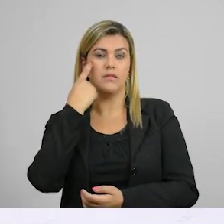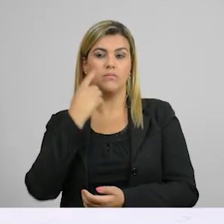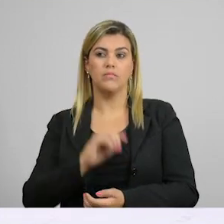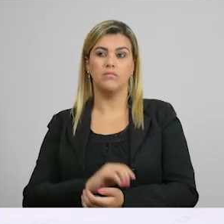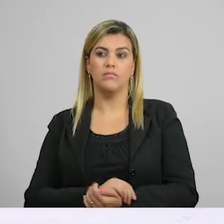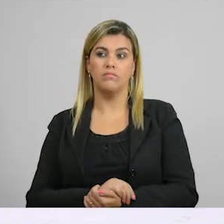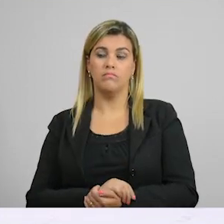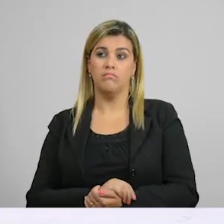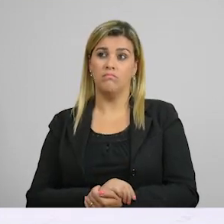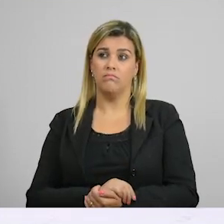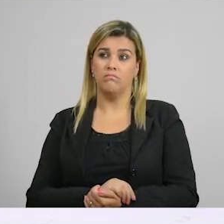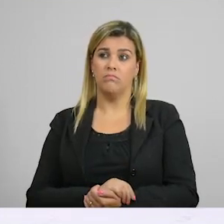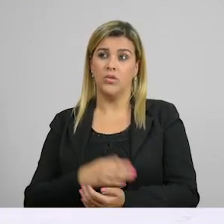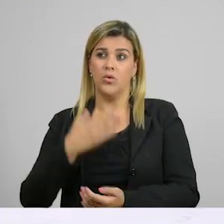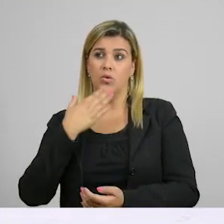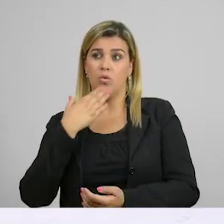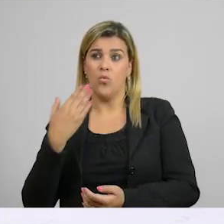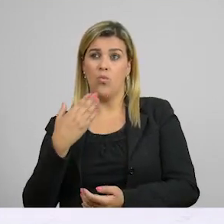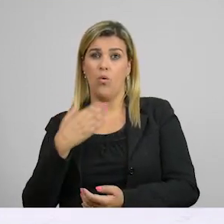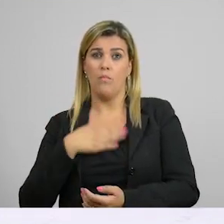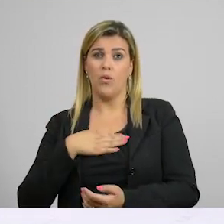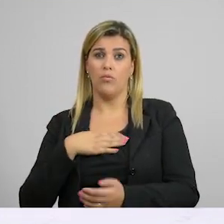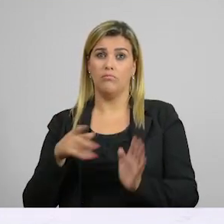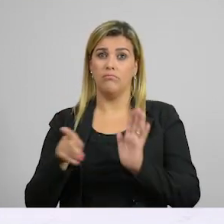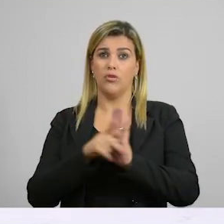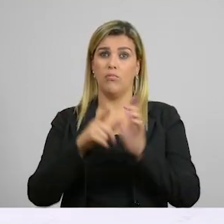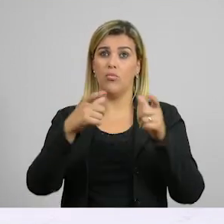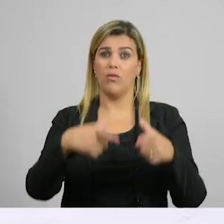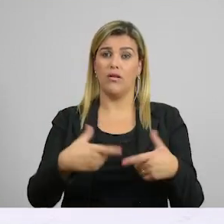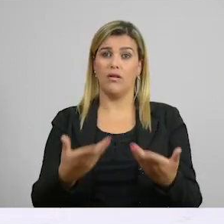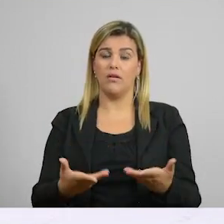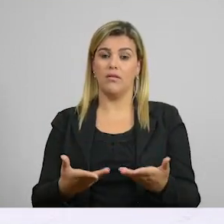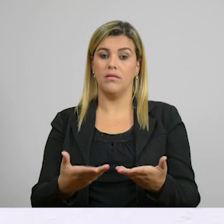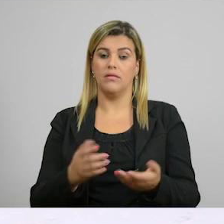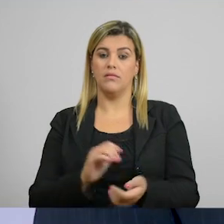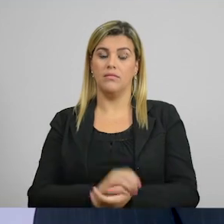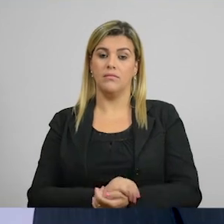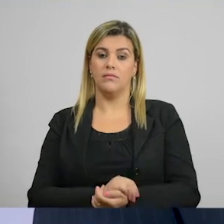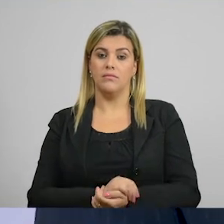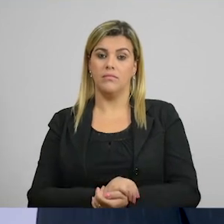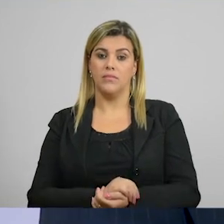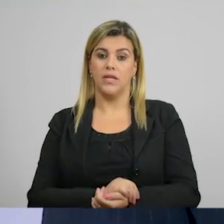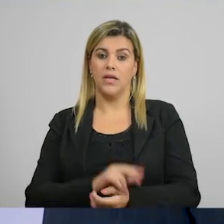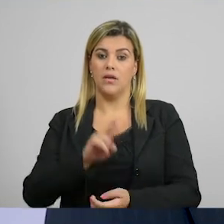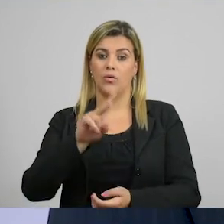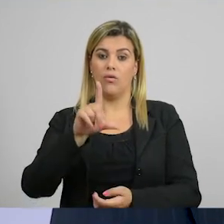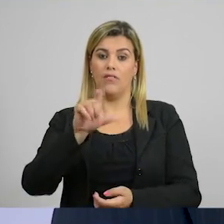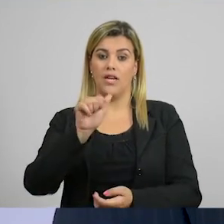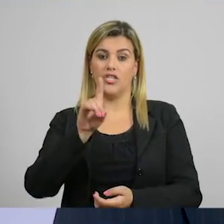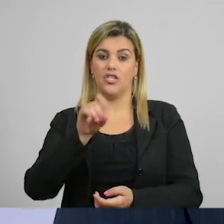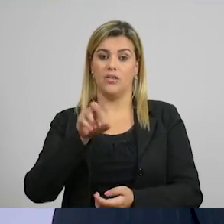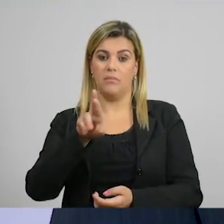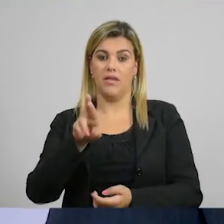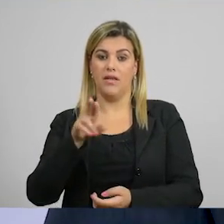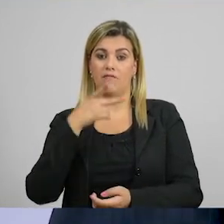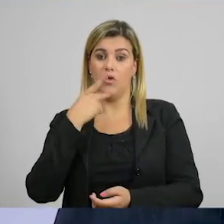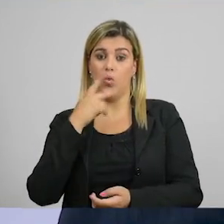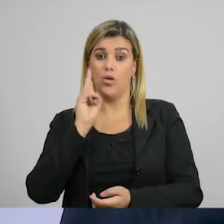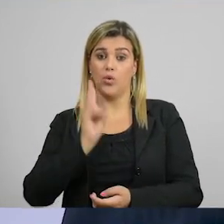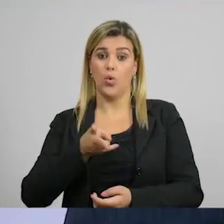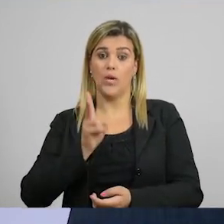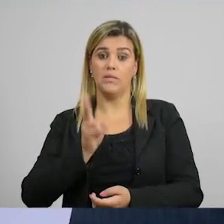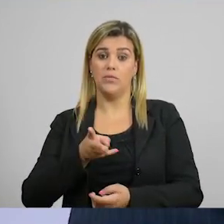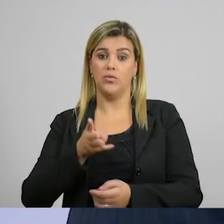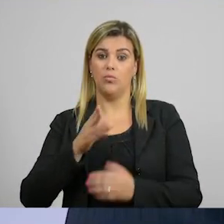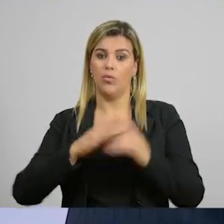gente ficou, aquele negócio, qual é o nosso universo? Sim. O Vladimiro, do Rio Grande do Sul, falou, nós somos